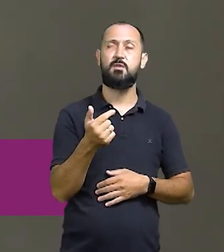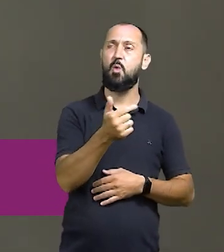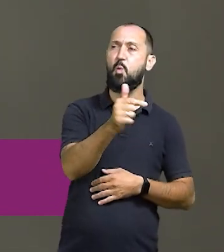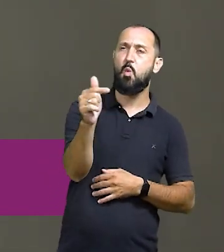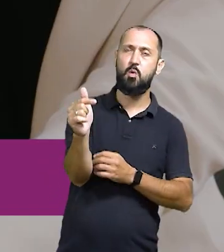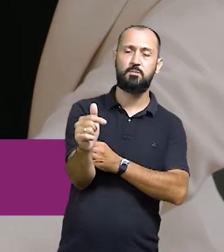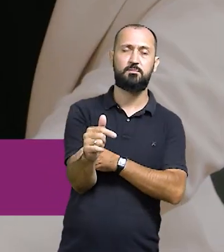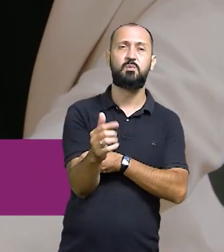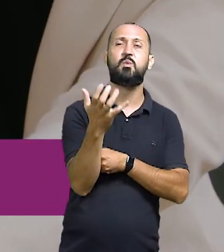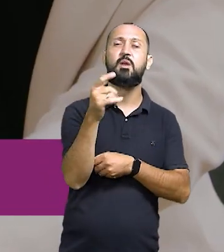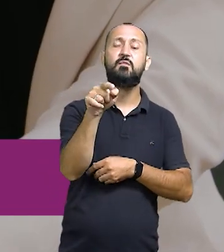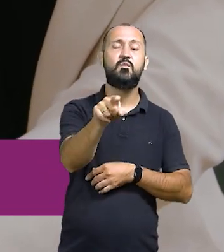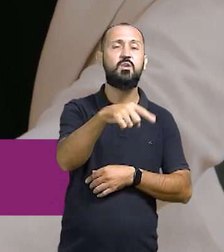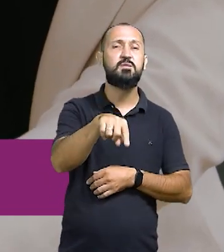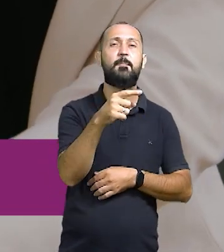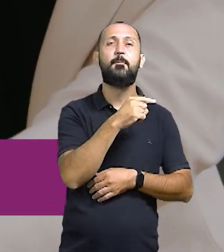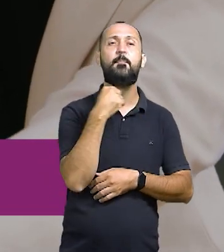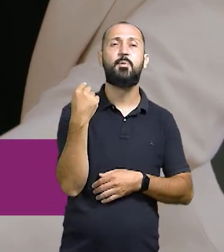de fato.